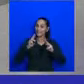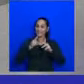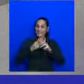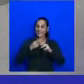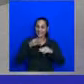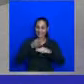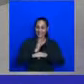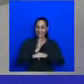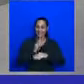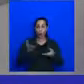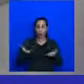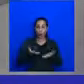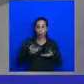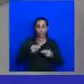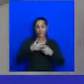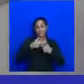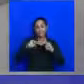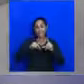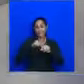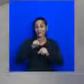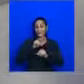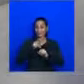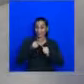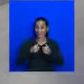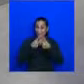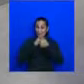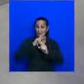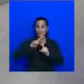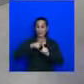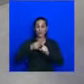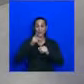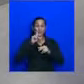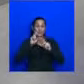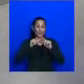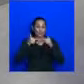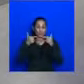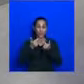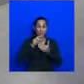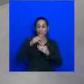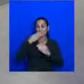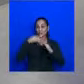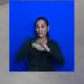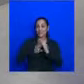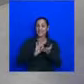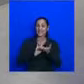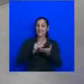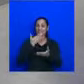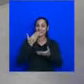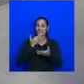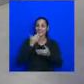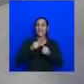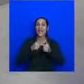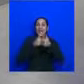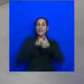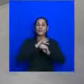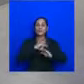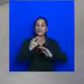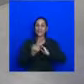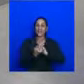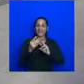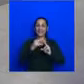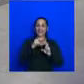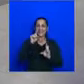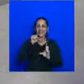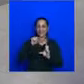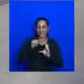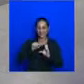oficial da Caixa. Mas hoje tem muito mais para você acompanhar. Tem dupla cena, dia de sorte, time mania e também loto fácil. Acompanhe pelas redes sociais